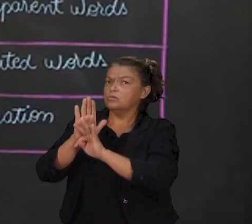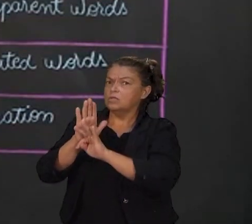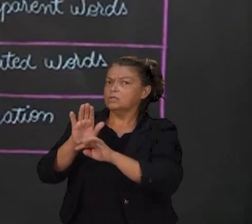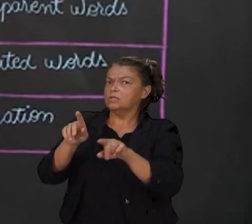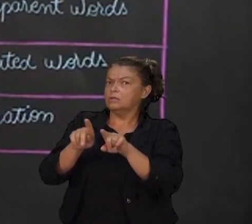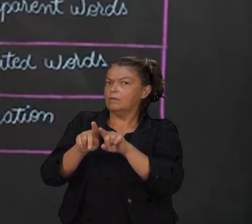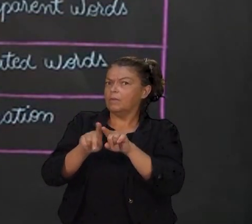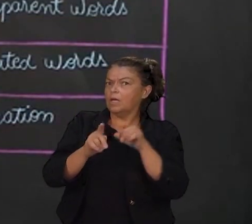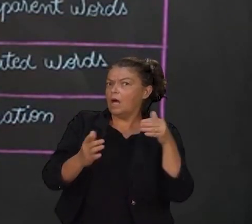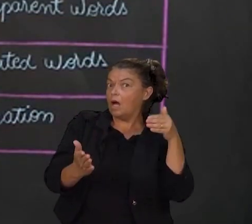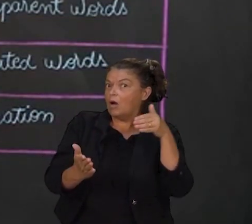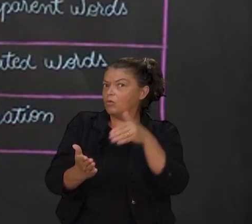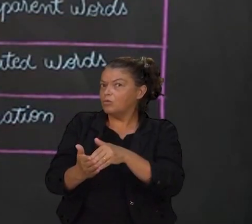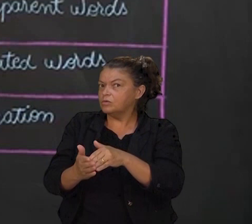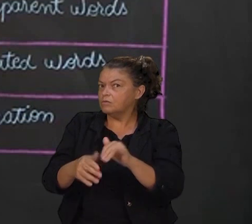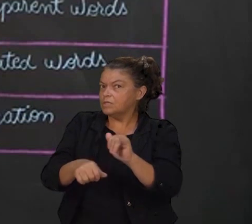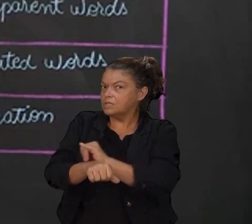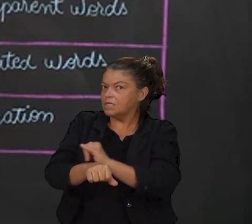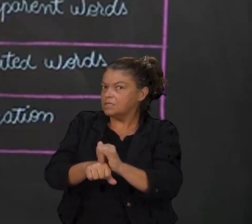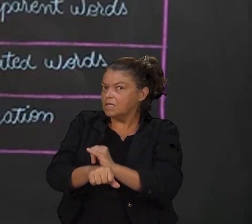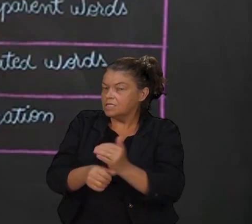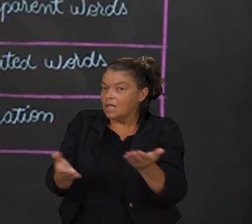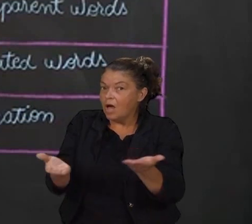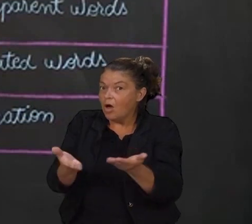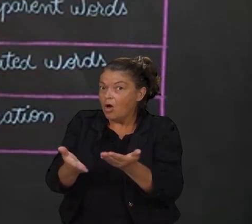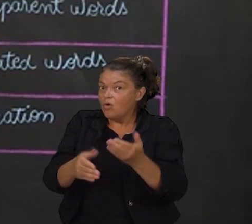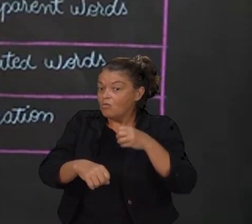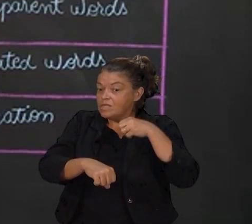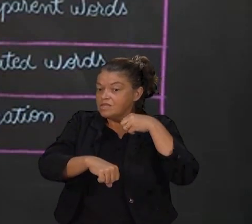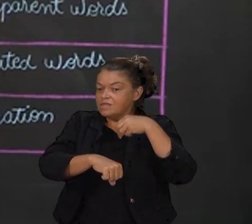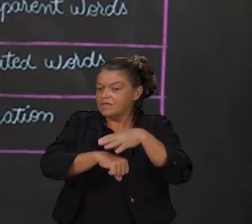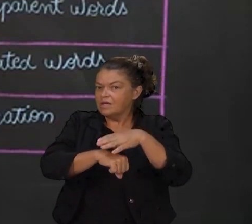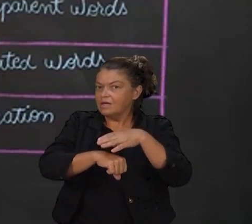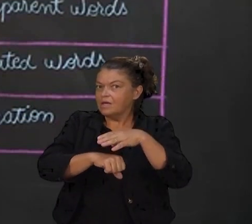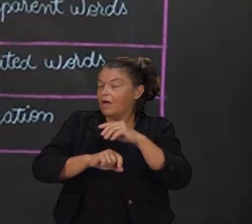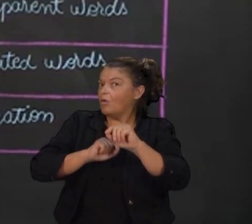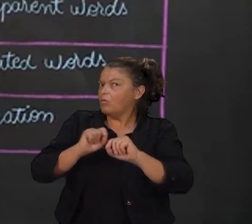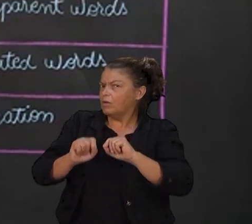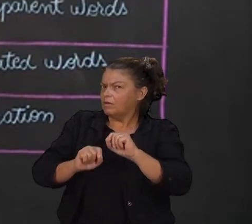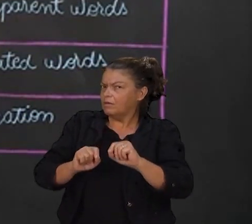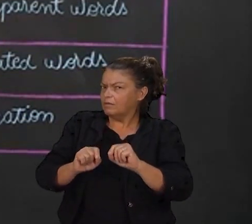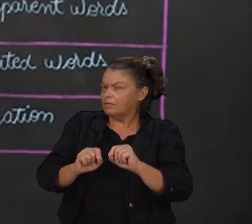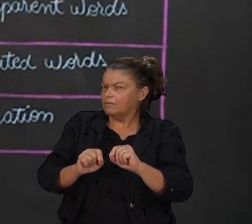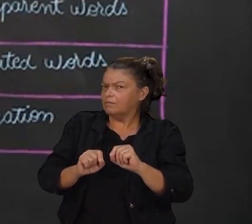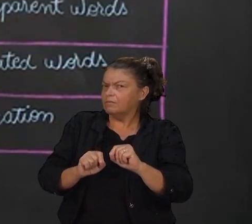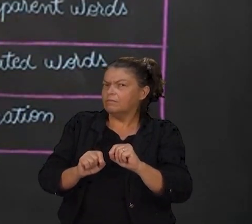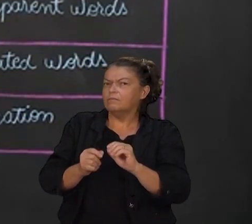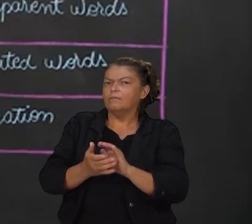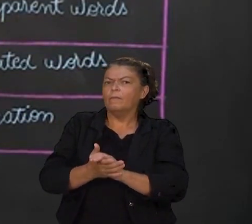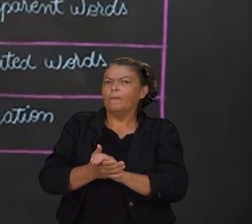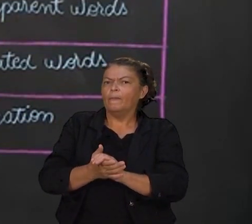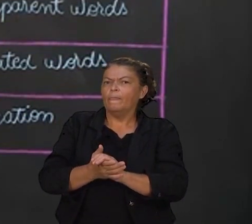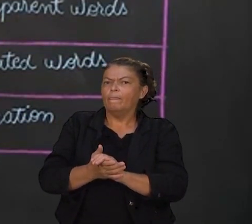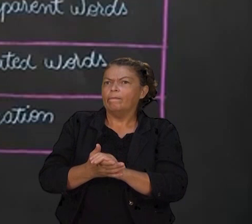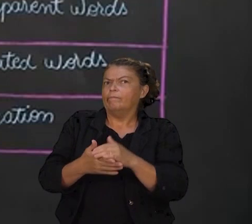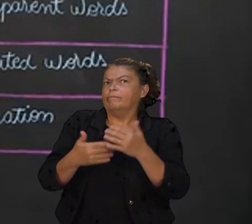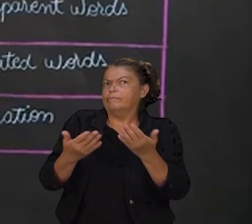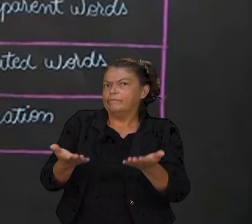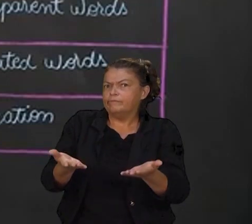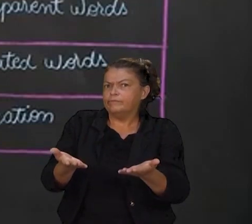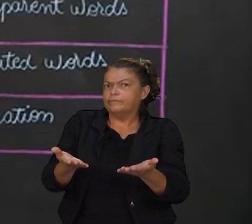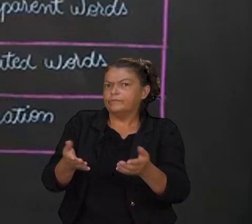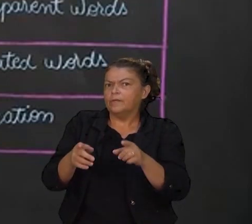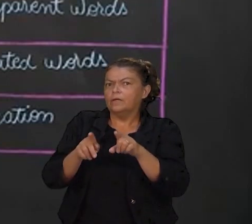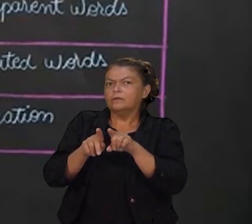Uma última estratégia que eu trouxe na aula de hoje é affixation. Ou seja, aplicação de afixos.